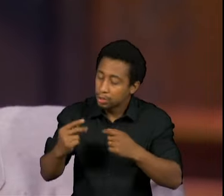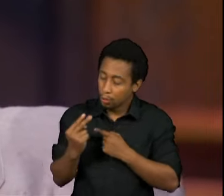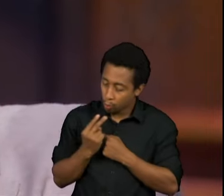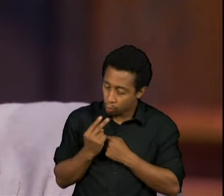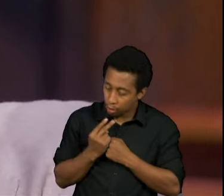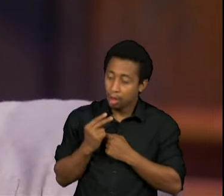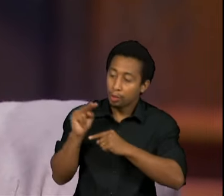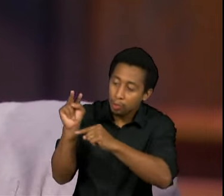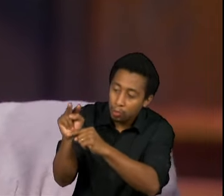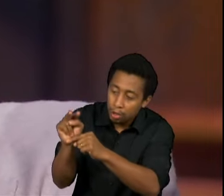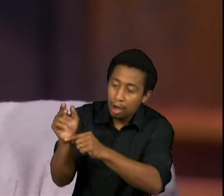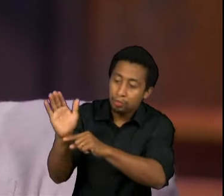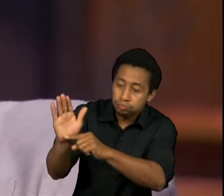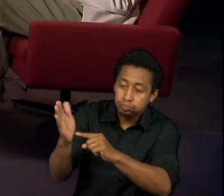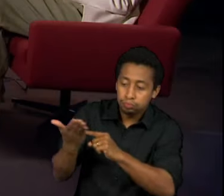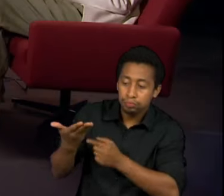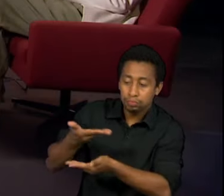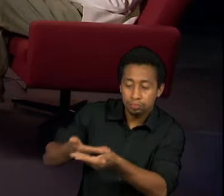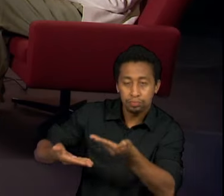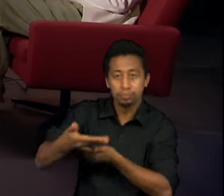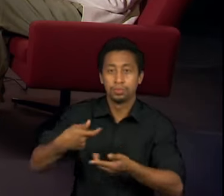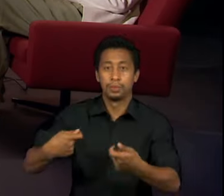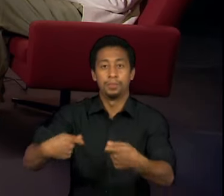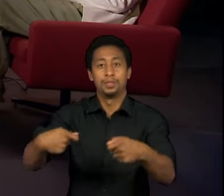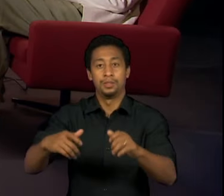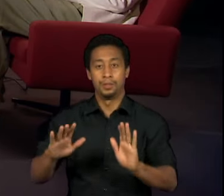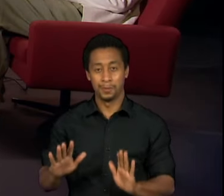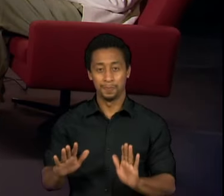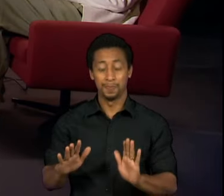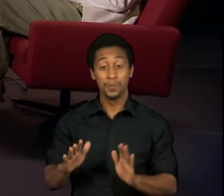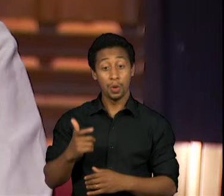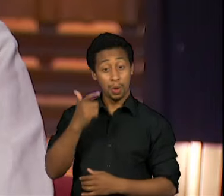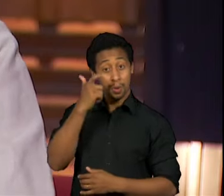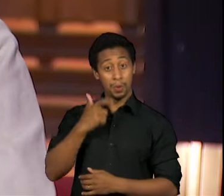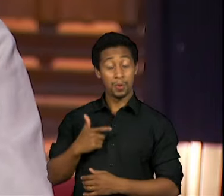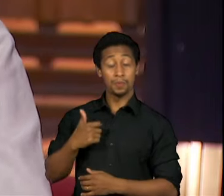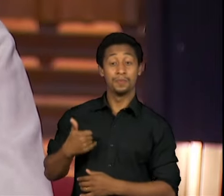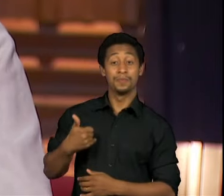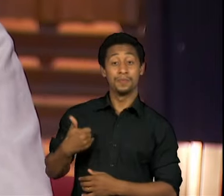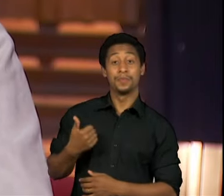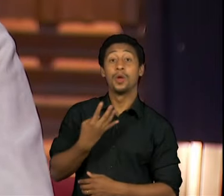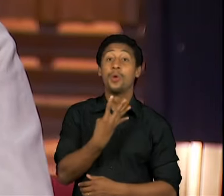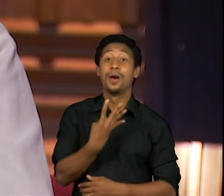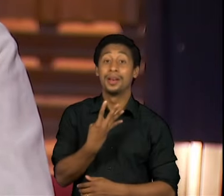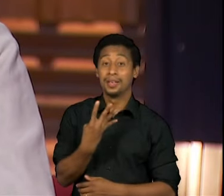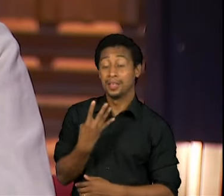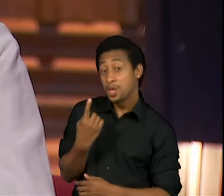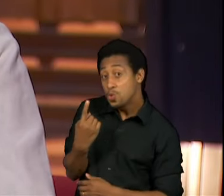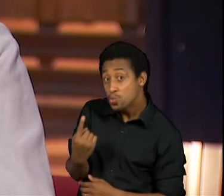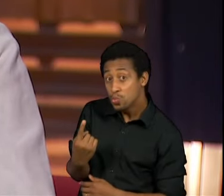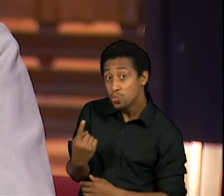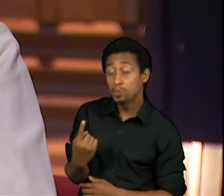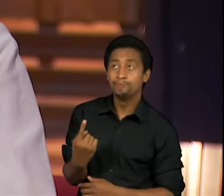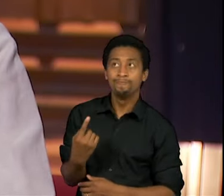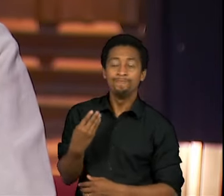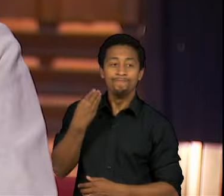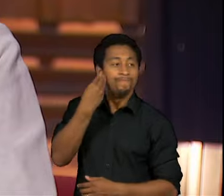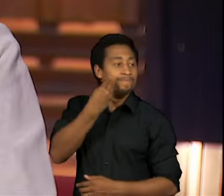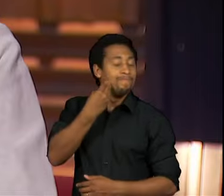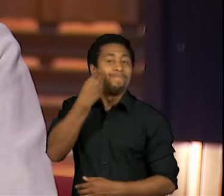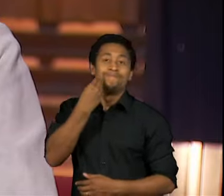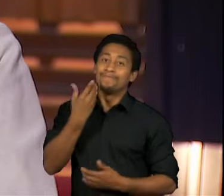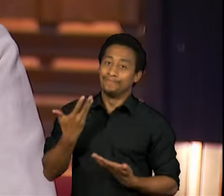pessoas sobretudo e hoje com 41 anos eu sou muito mais não